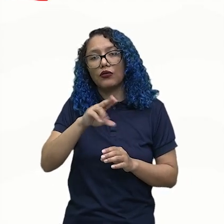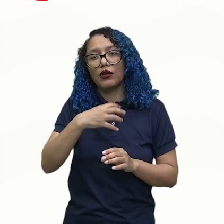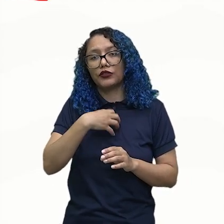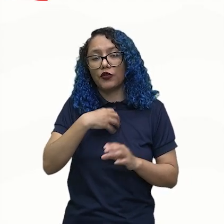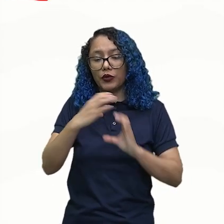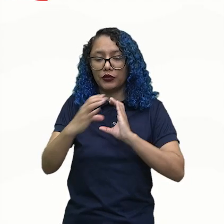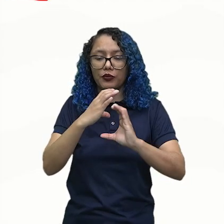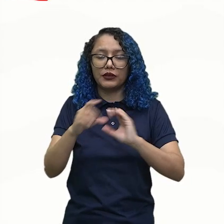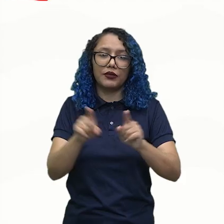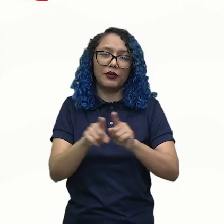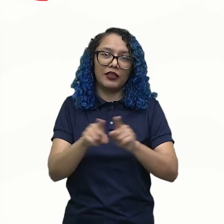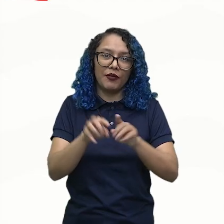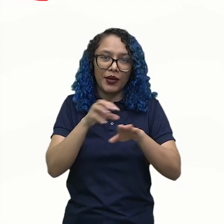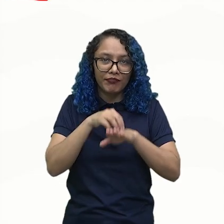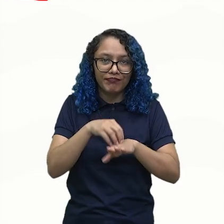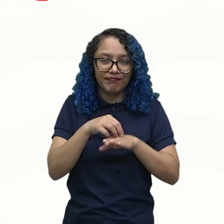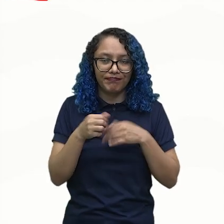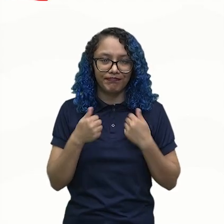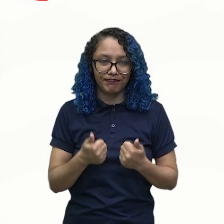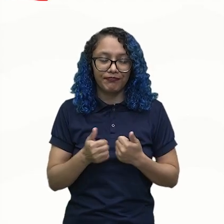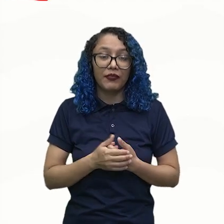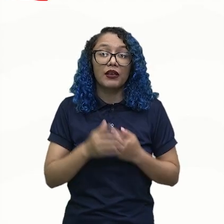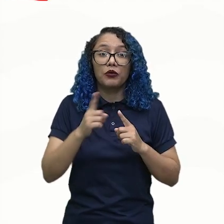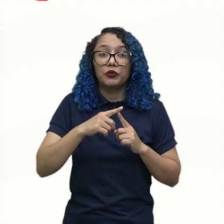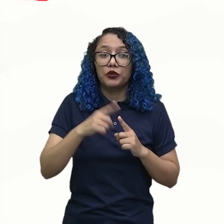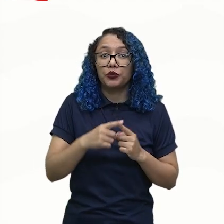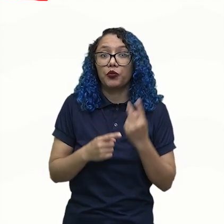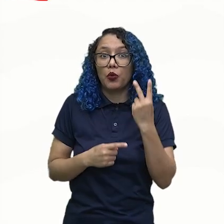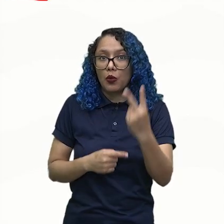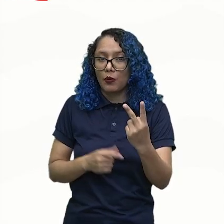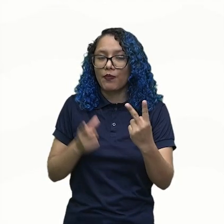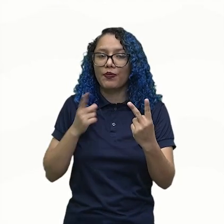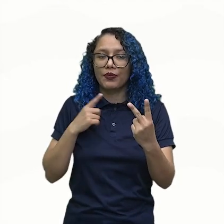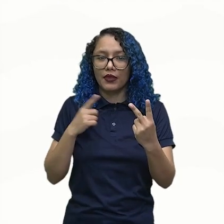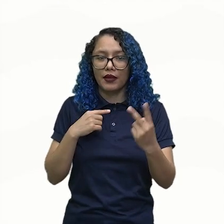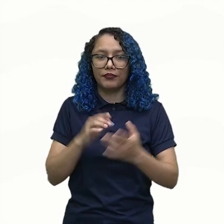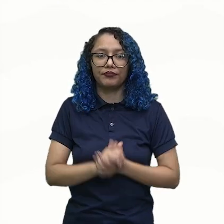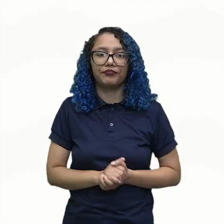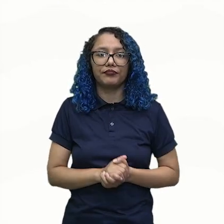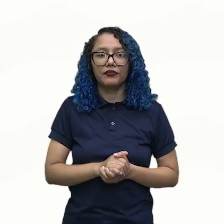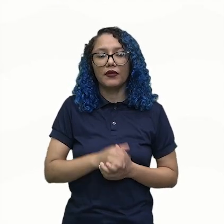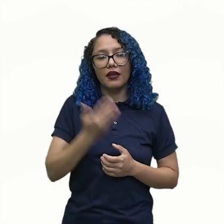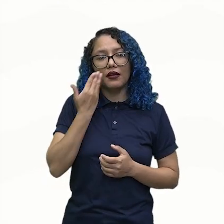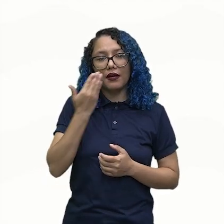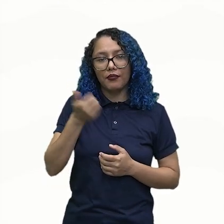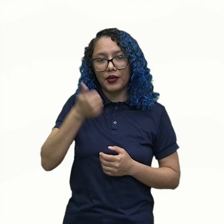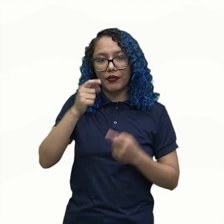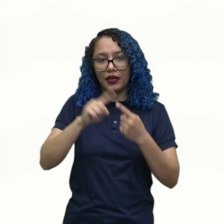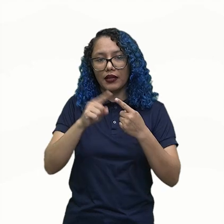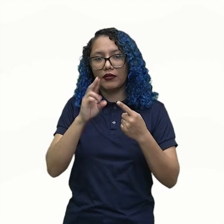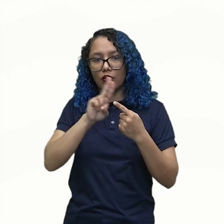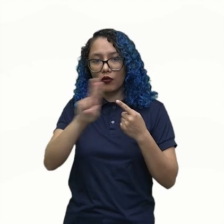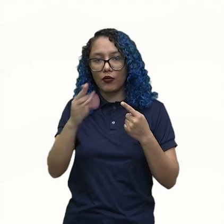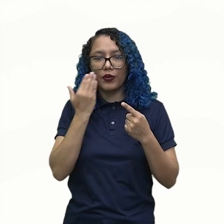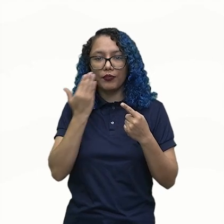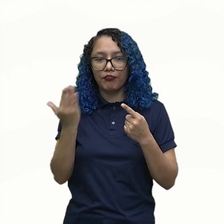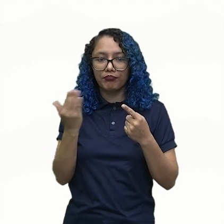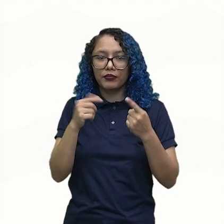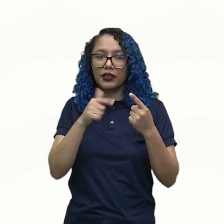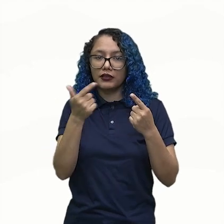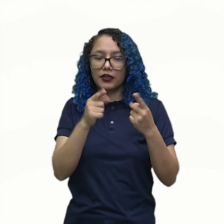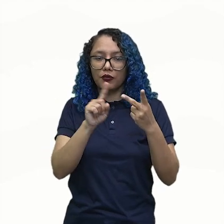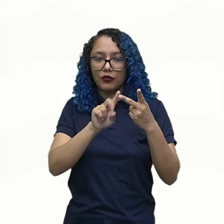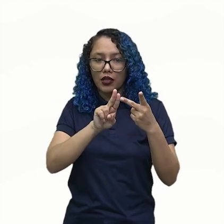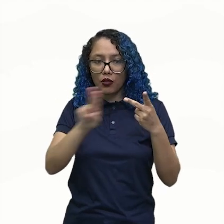comunicação, certo? Nós temos dois tipos de rede urbana: a chamada rede urbana densa e a rede urbana